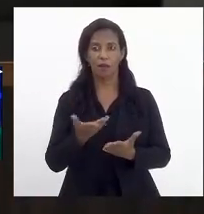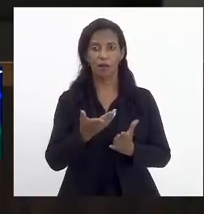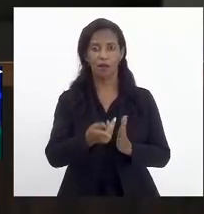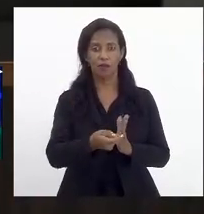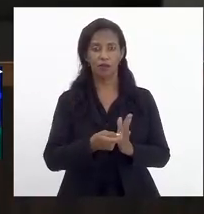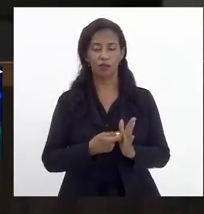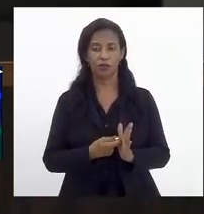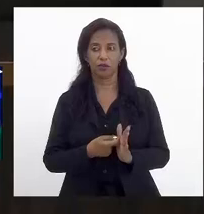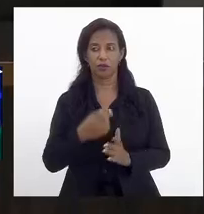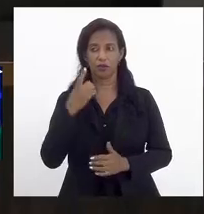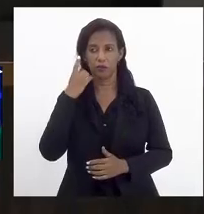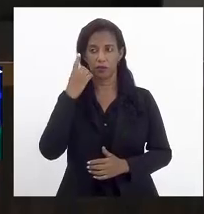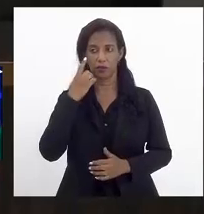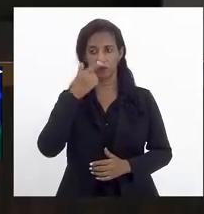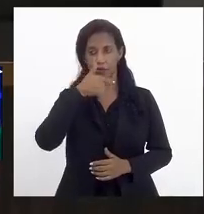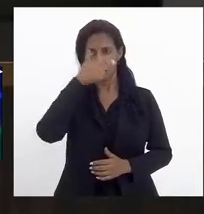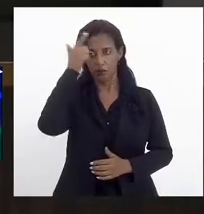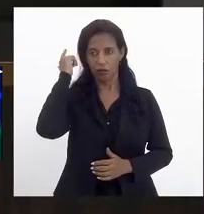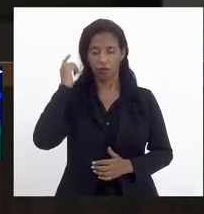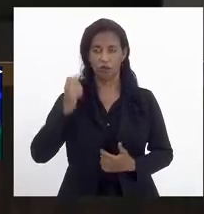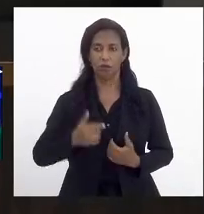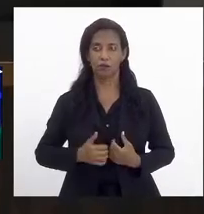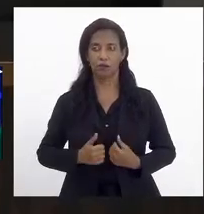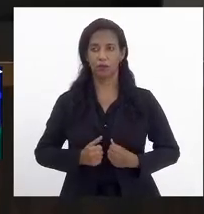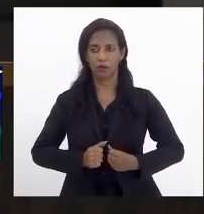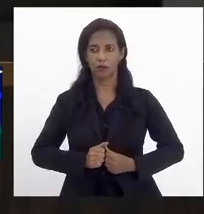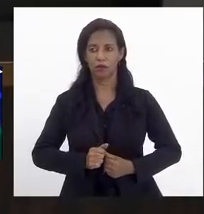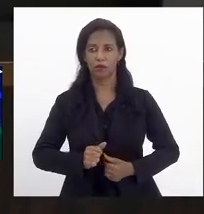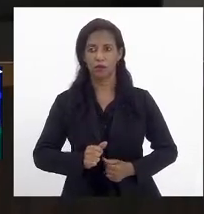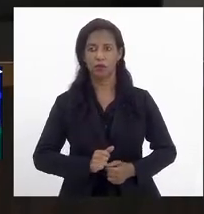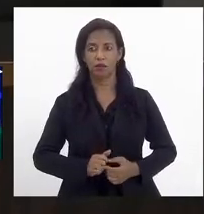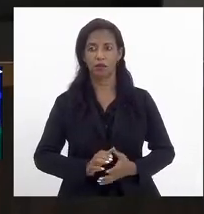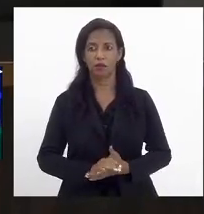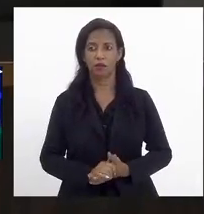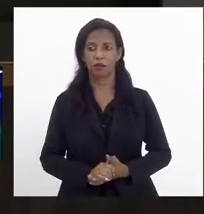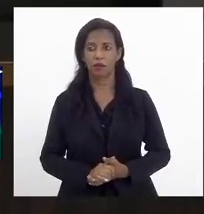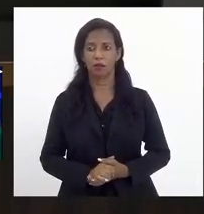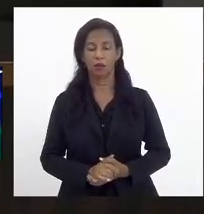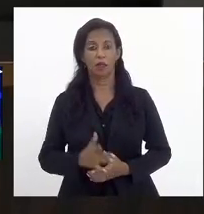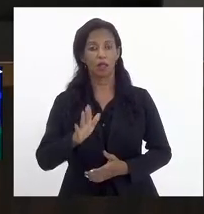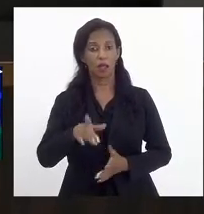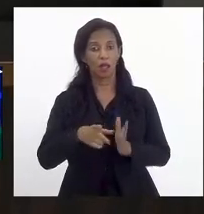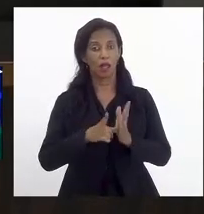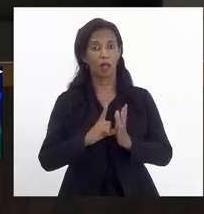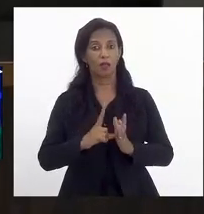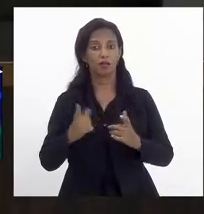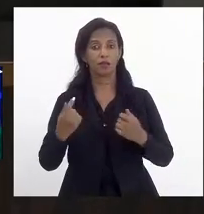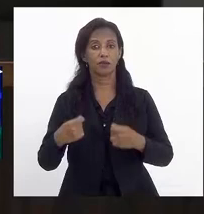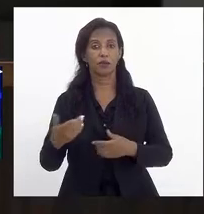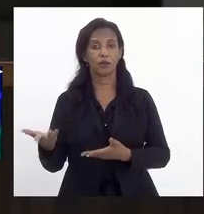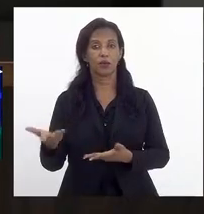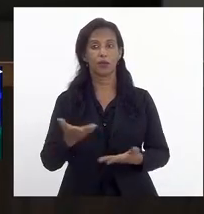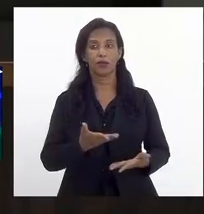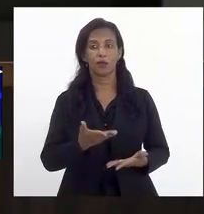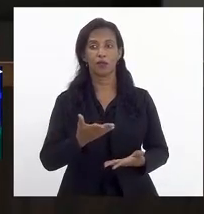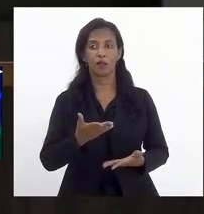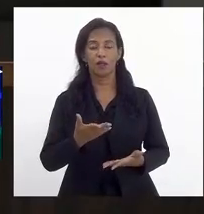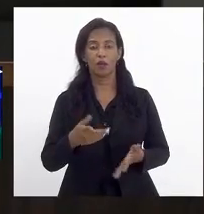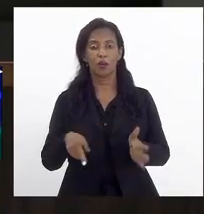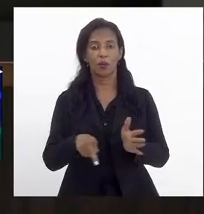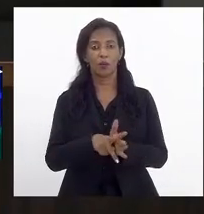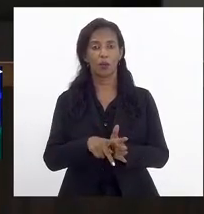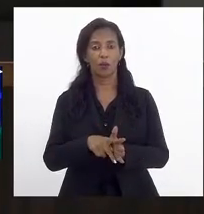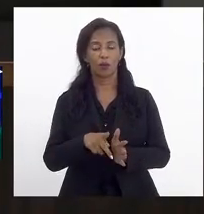ordem de inscrição o Deputado Luiz Paulo da preciso antes disso é convidada para Luiz Paulo